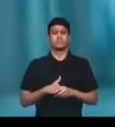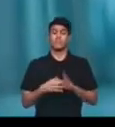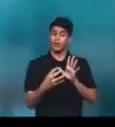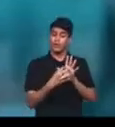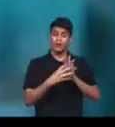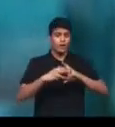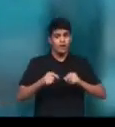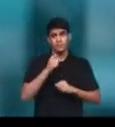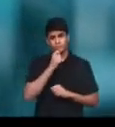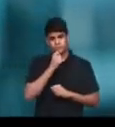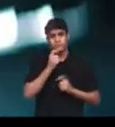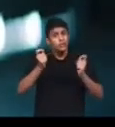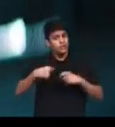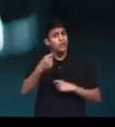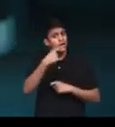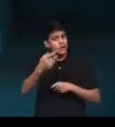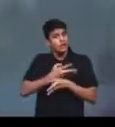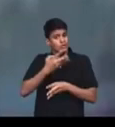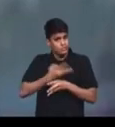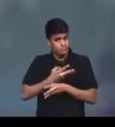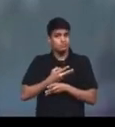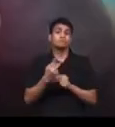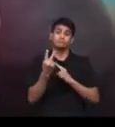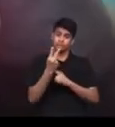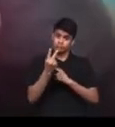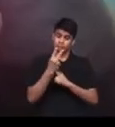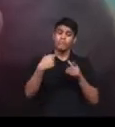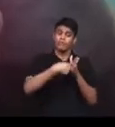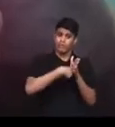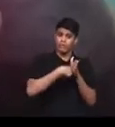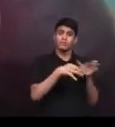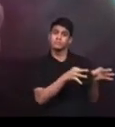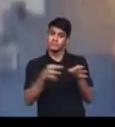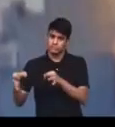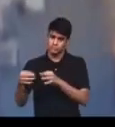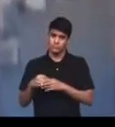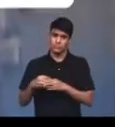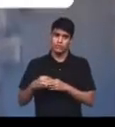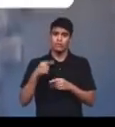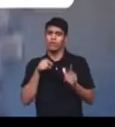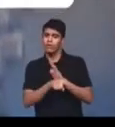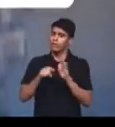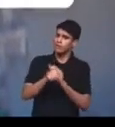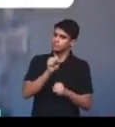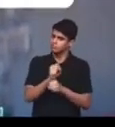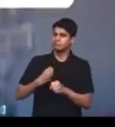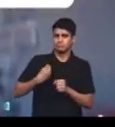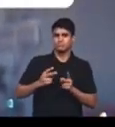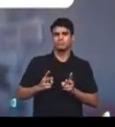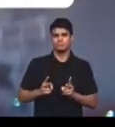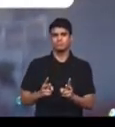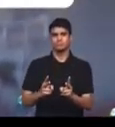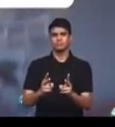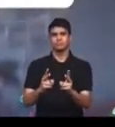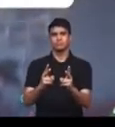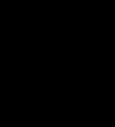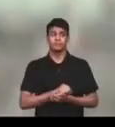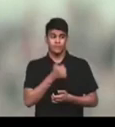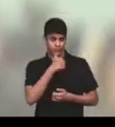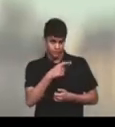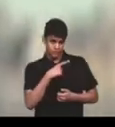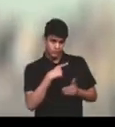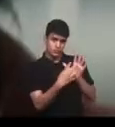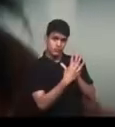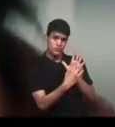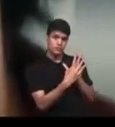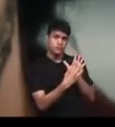momento é de alerta dados do Ministério de Saúde indica um cenário de queda na adesão ao tratamento contra o HIV durante